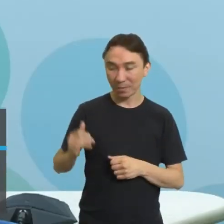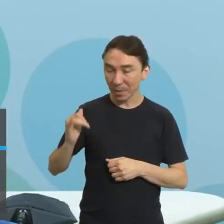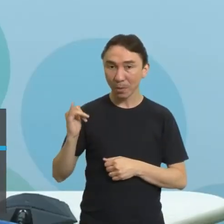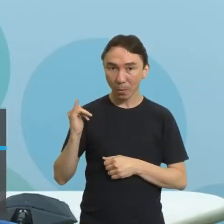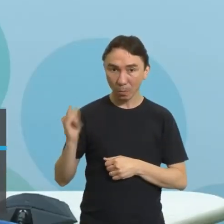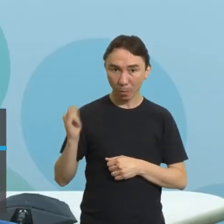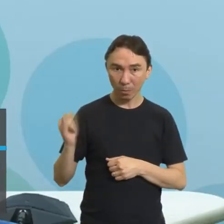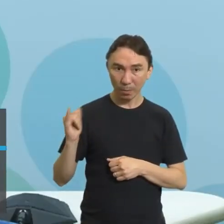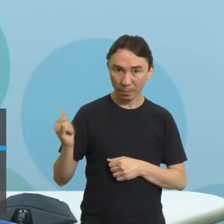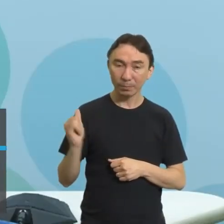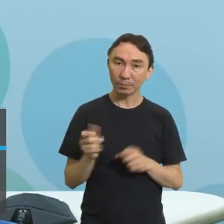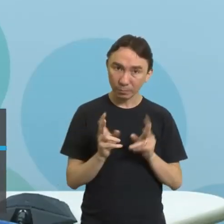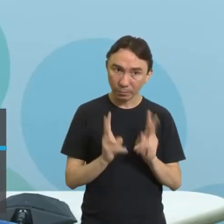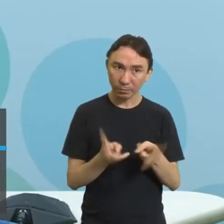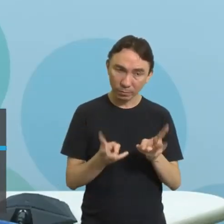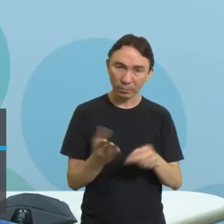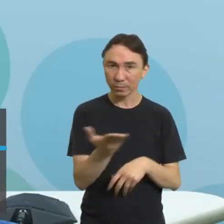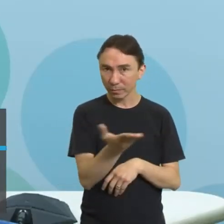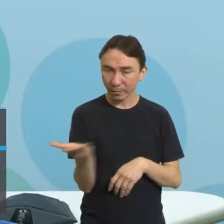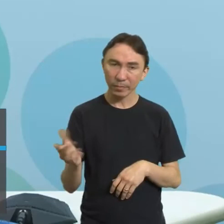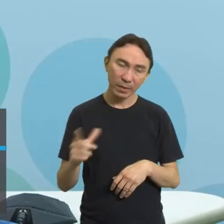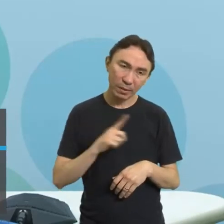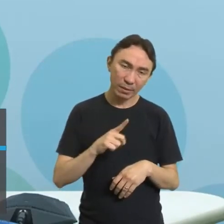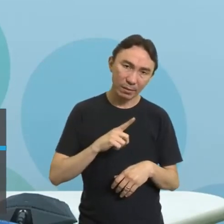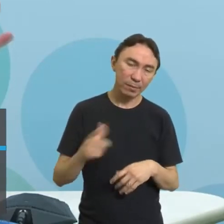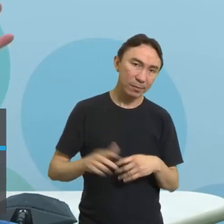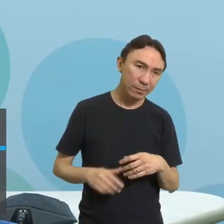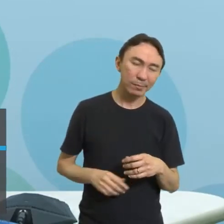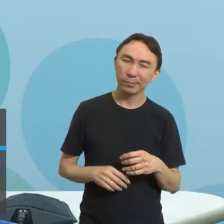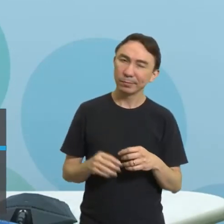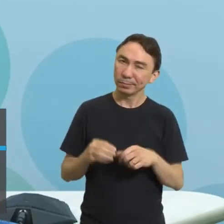falar algumas sugestões de perguntas que vocês podem fazer, tá?